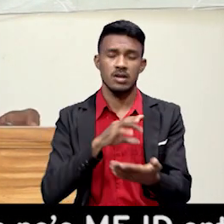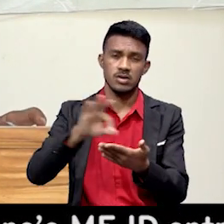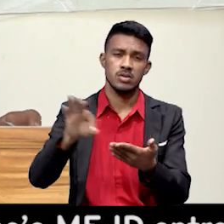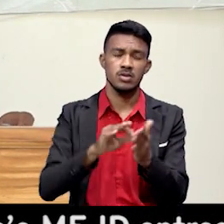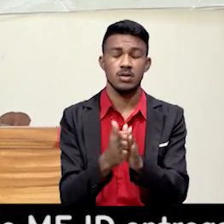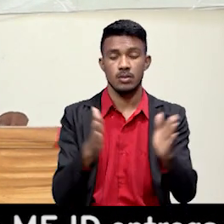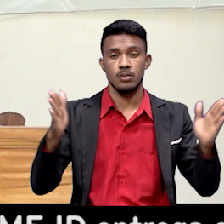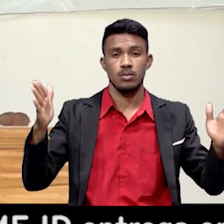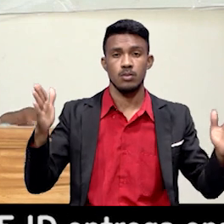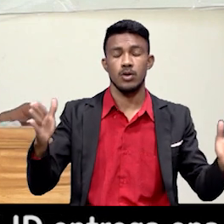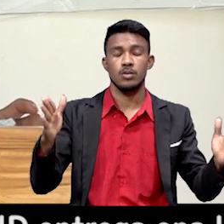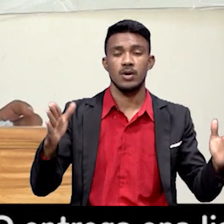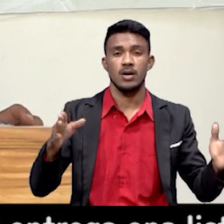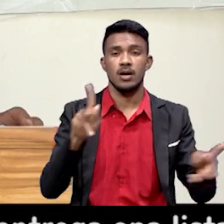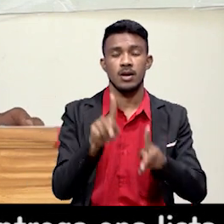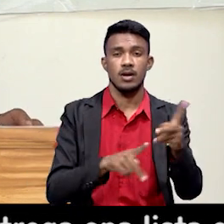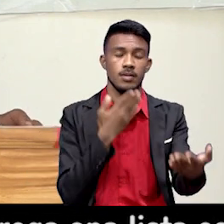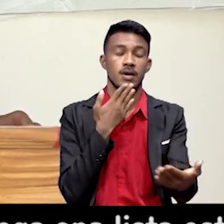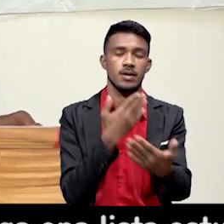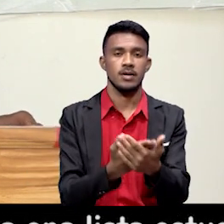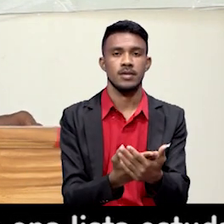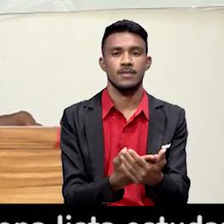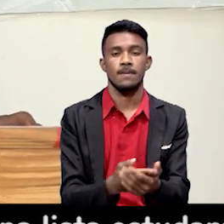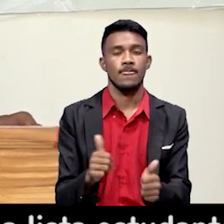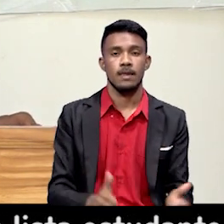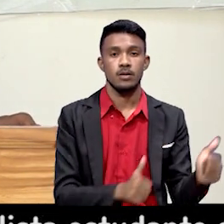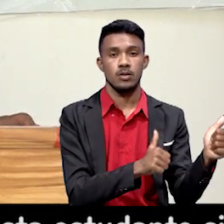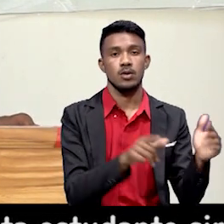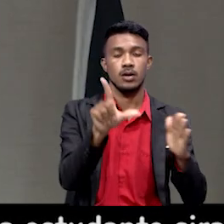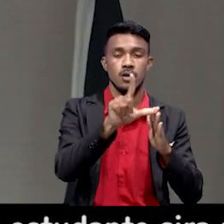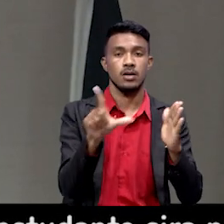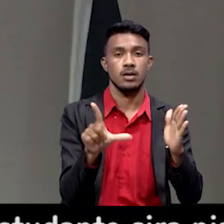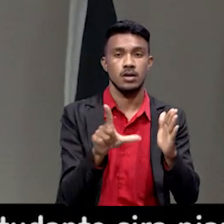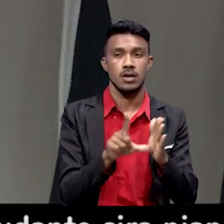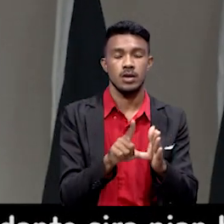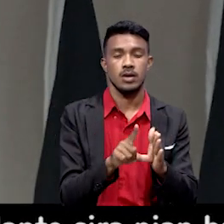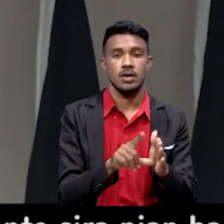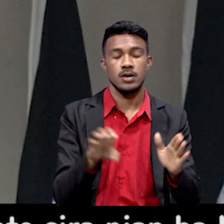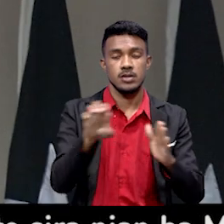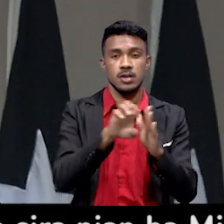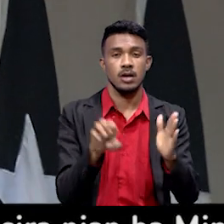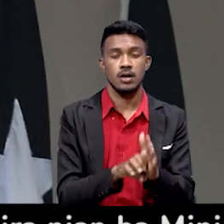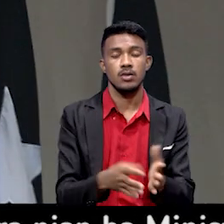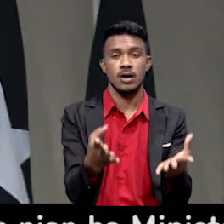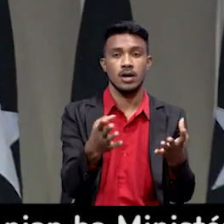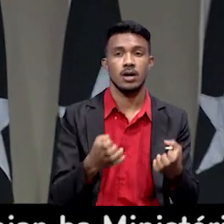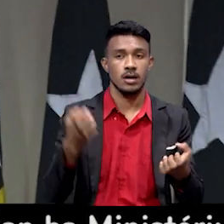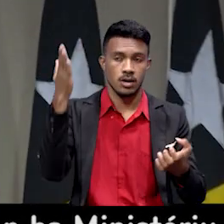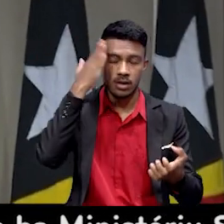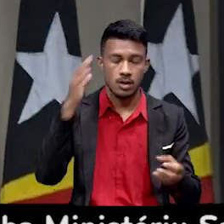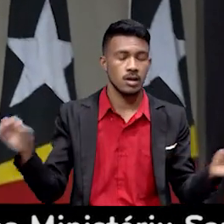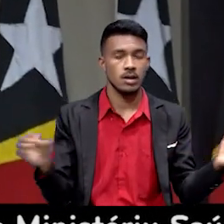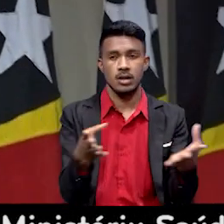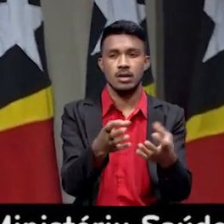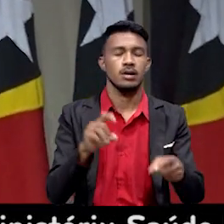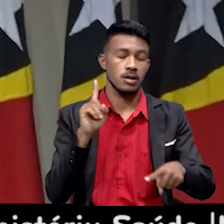vai é mais beneficiário né na vetura constituição rolei né assim né estado a cara reconhece la reconhece de